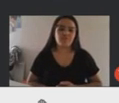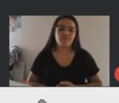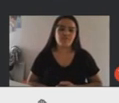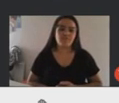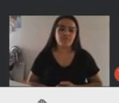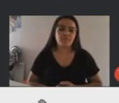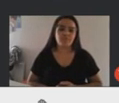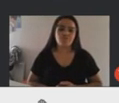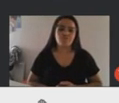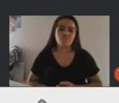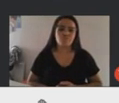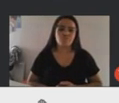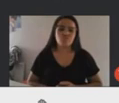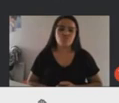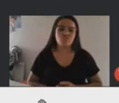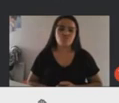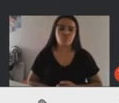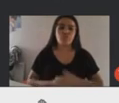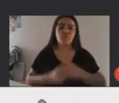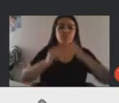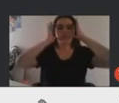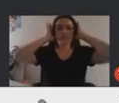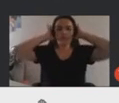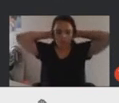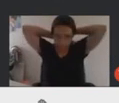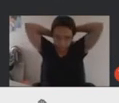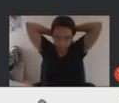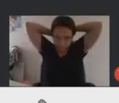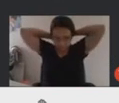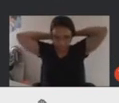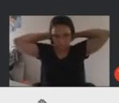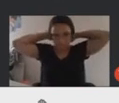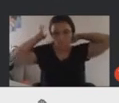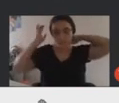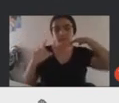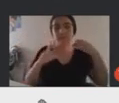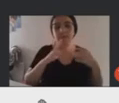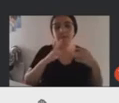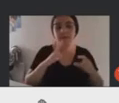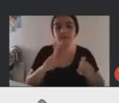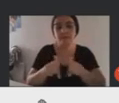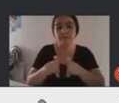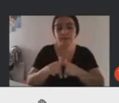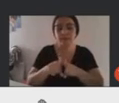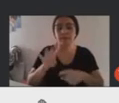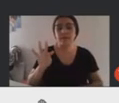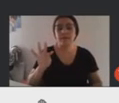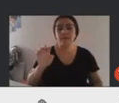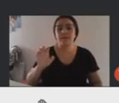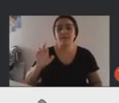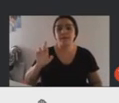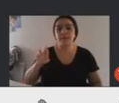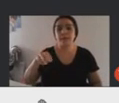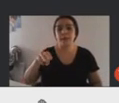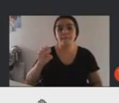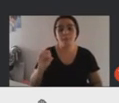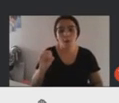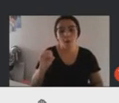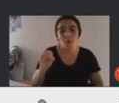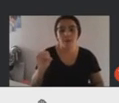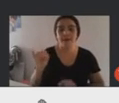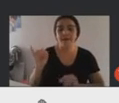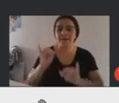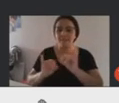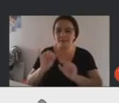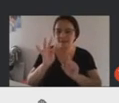Sim, nós temos também a geração termoquímica de vapor, que nós também estamos trabalhando, estudando, né? Na geração termoquímica,